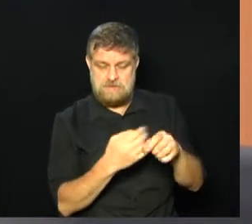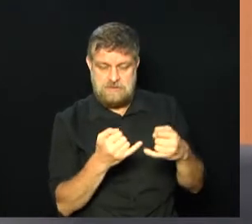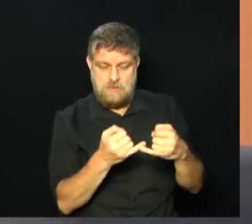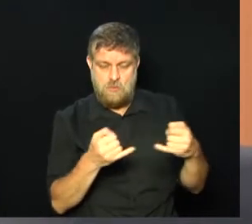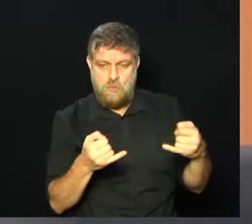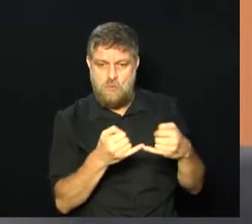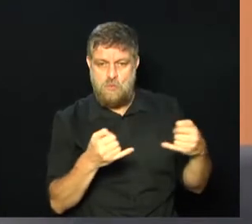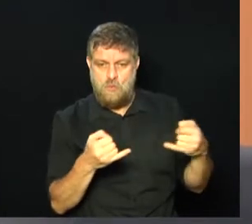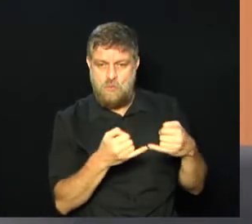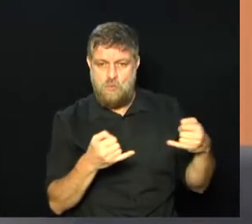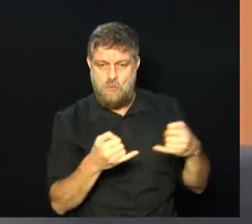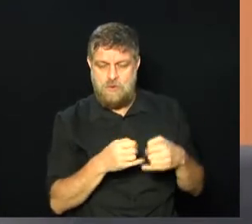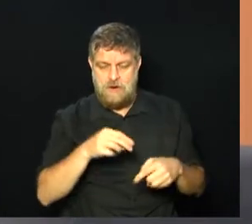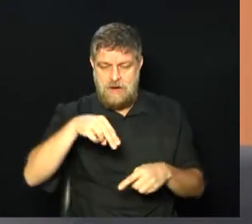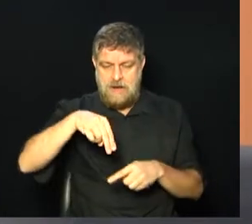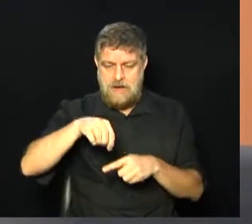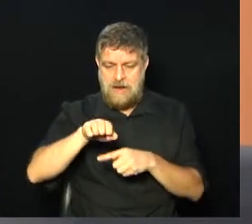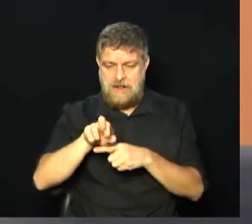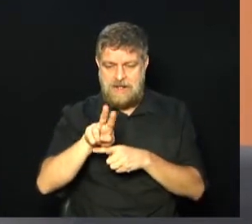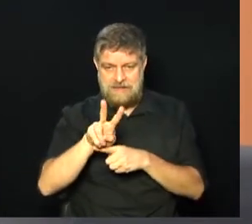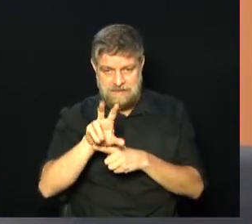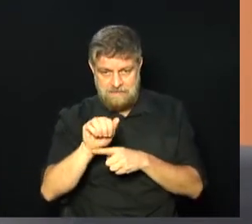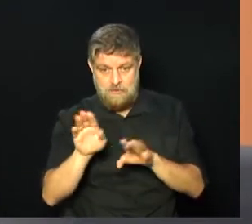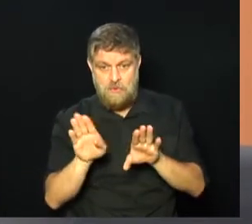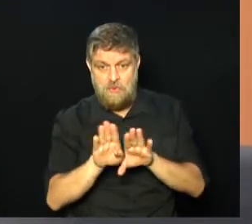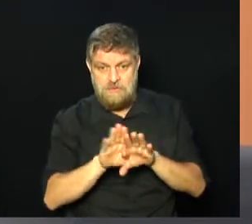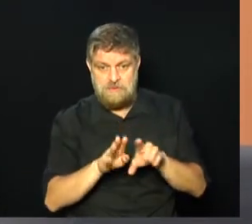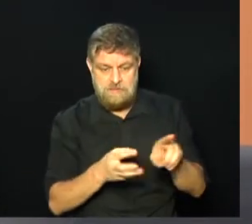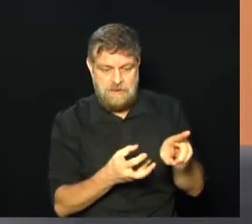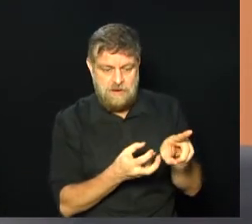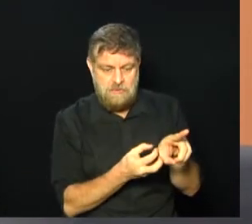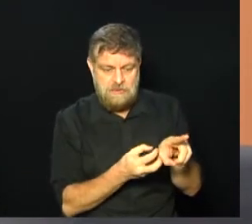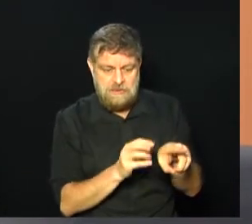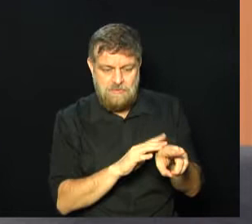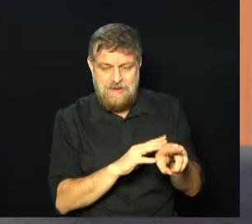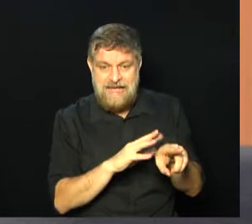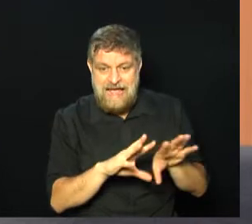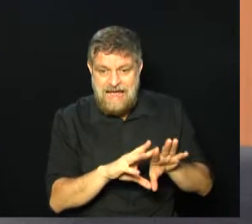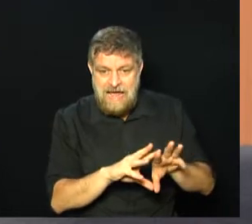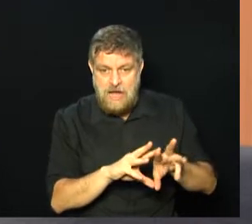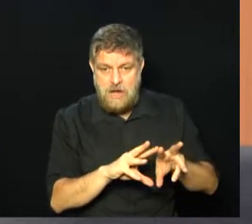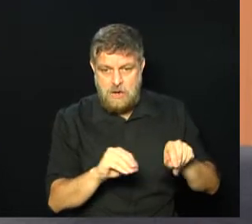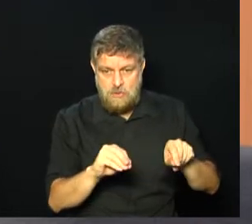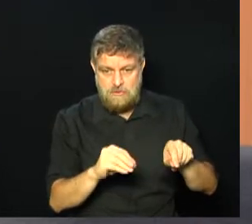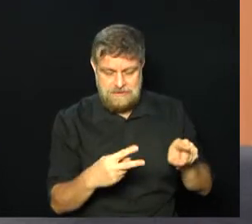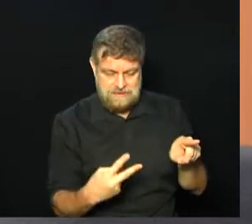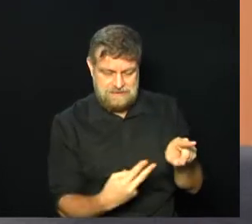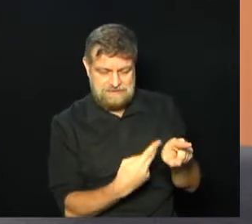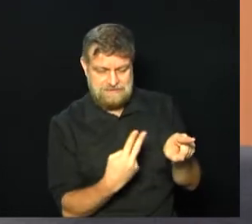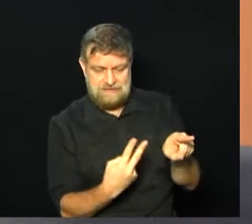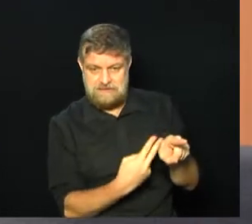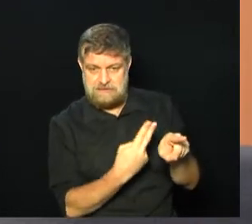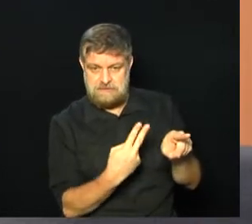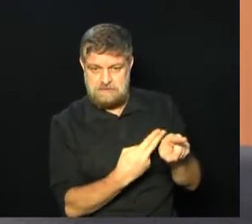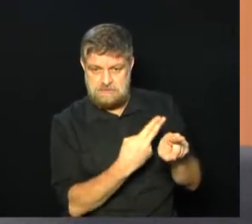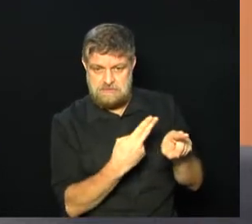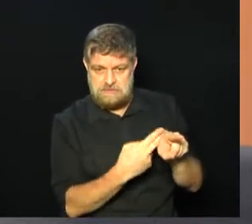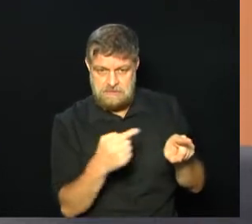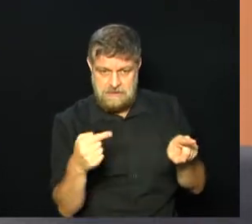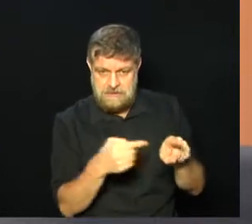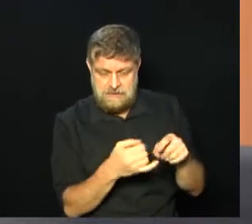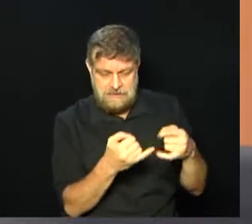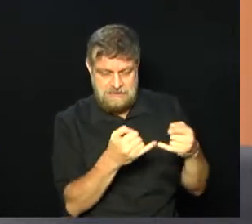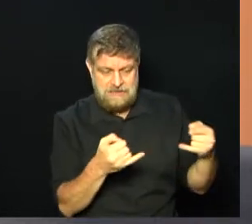nervos e outras vezes a própria cicatrização da cirurgia, a gente chama no assoalho pélvico, onde passam os